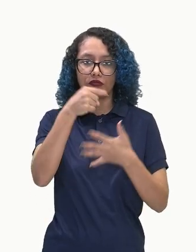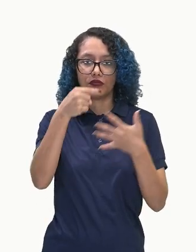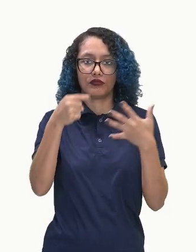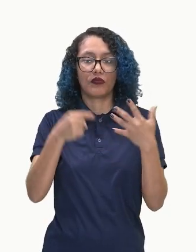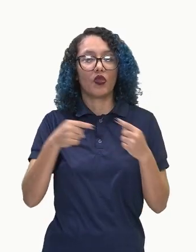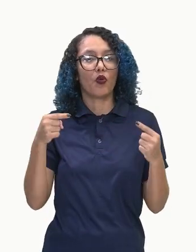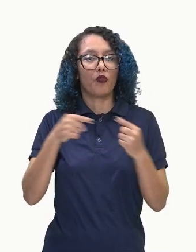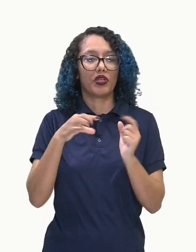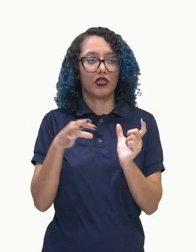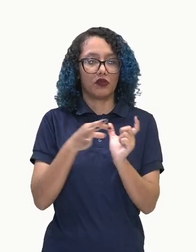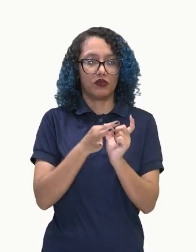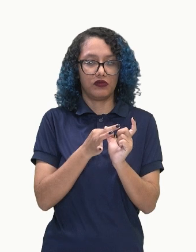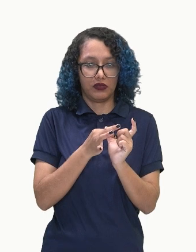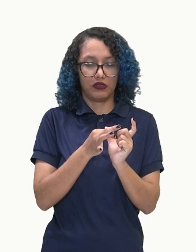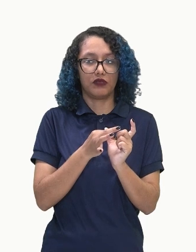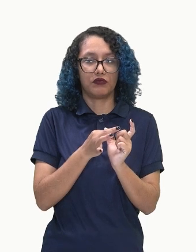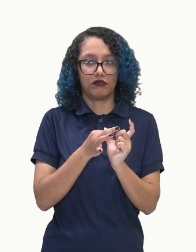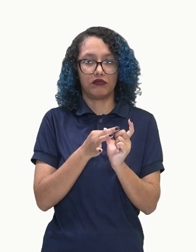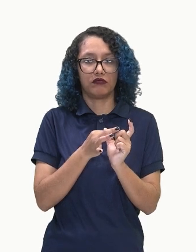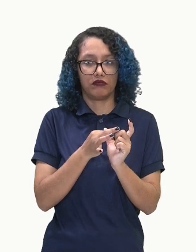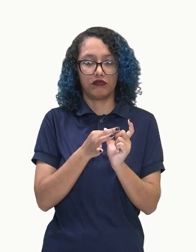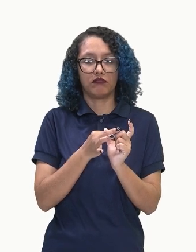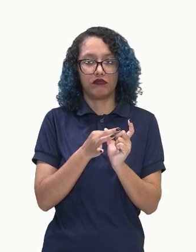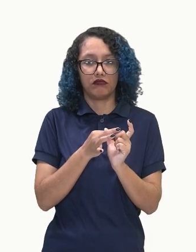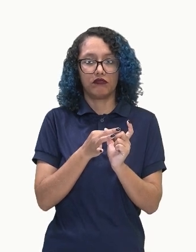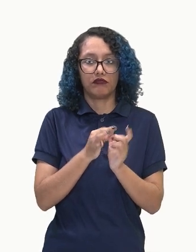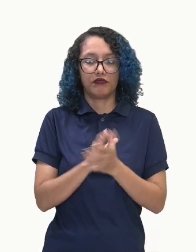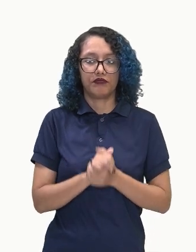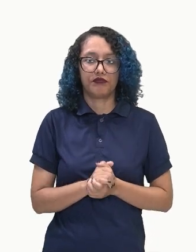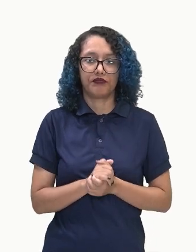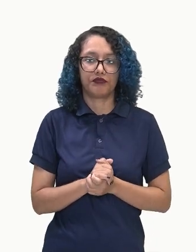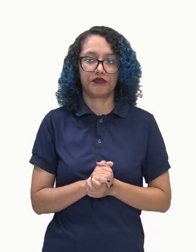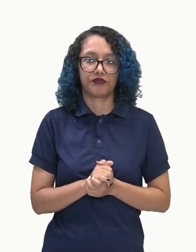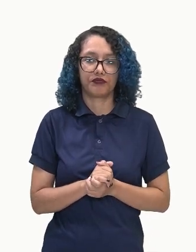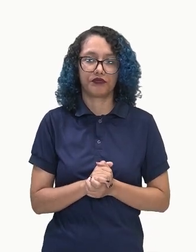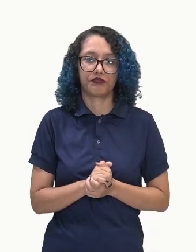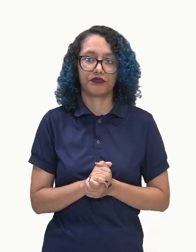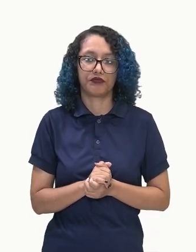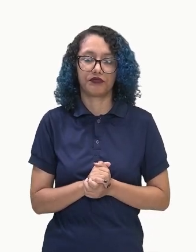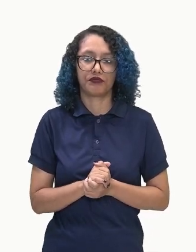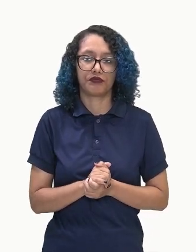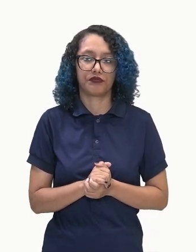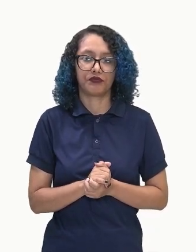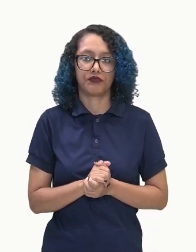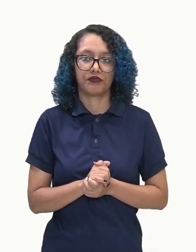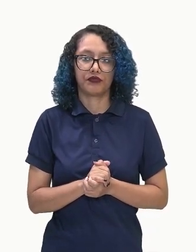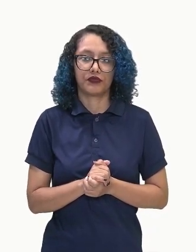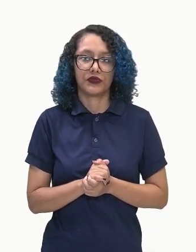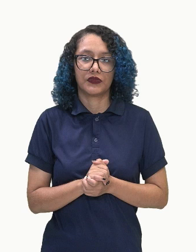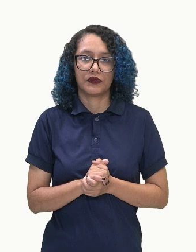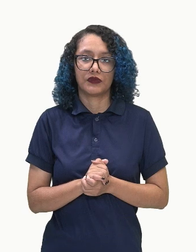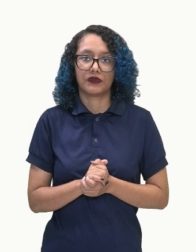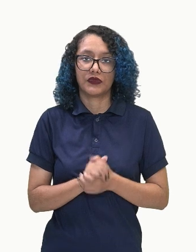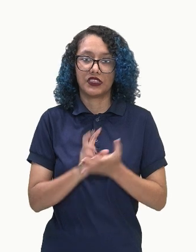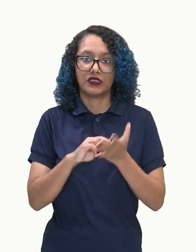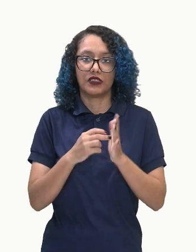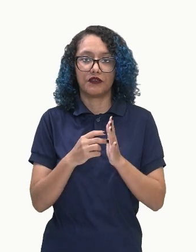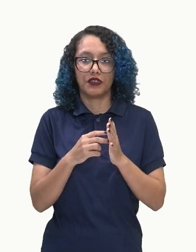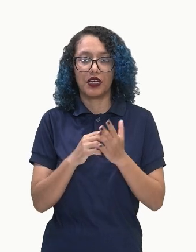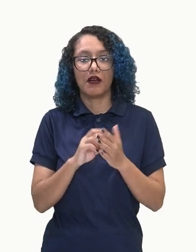conjunção, né? É um conectivo, uma linking word cuja significado, né, significa